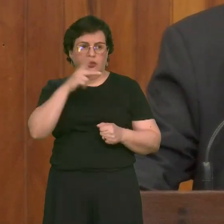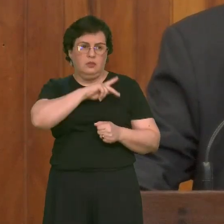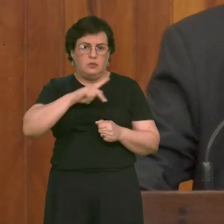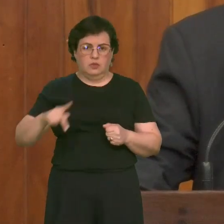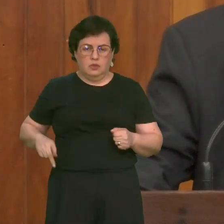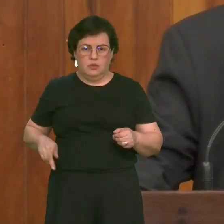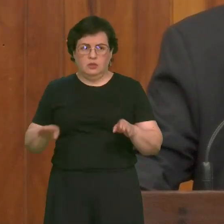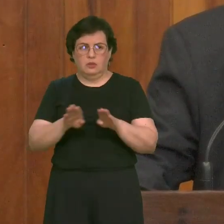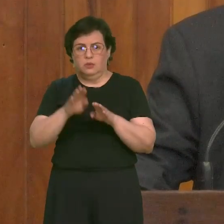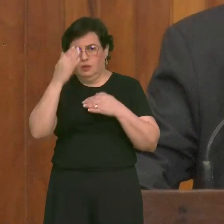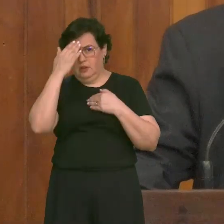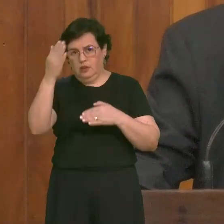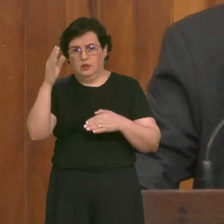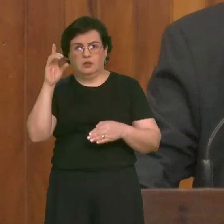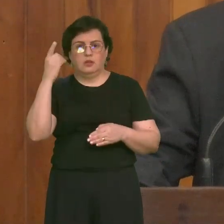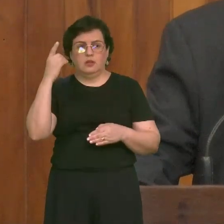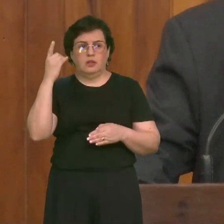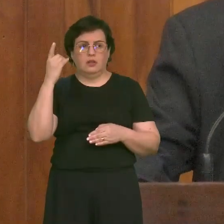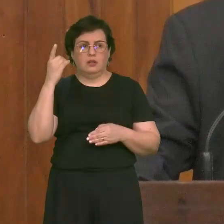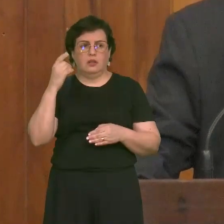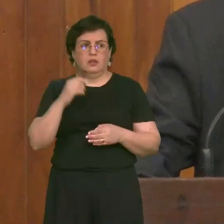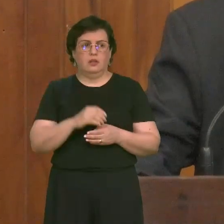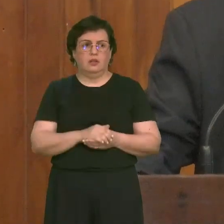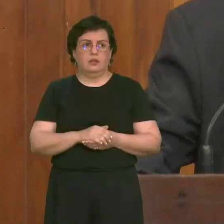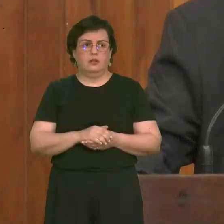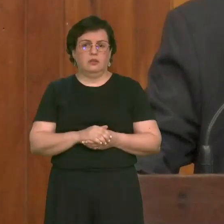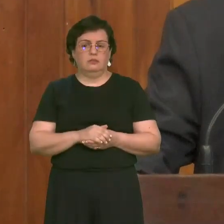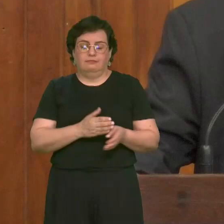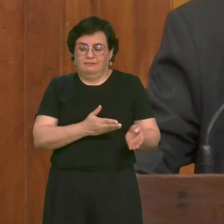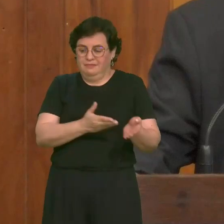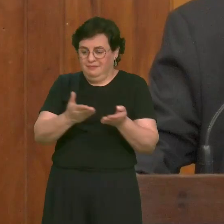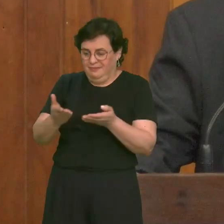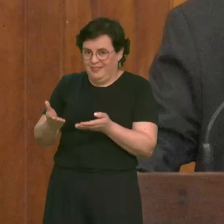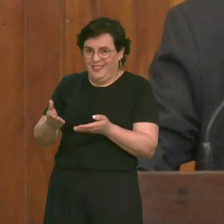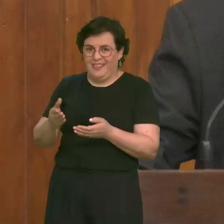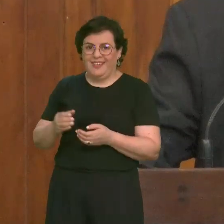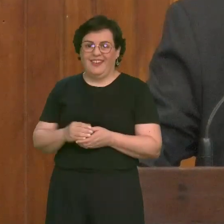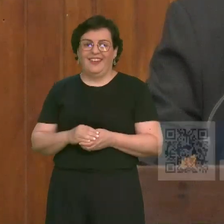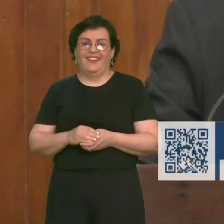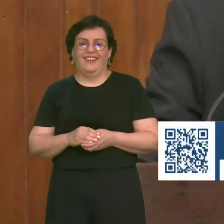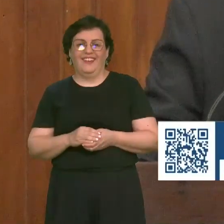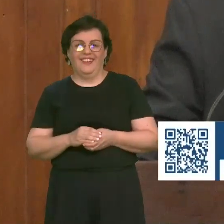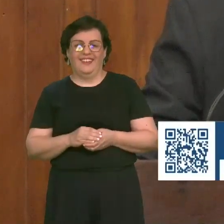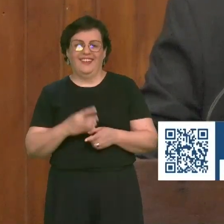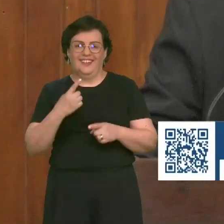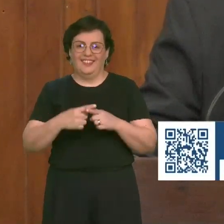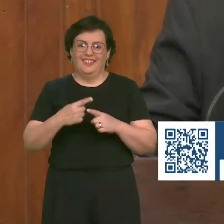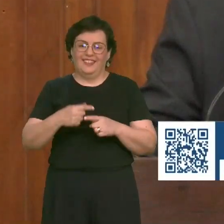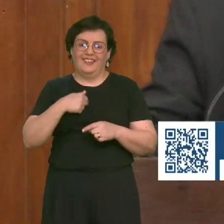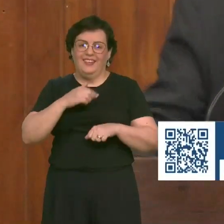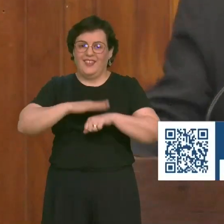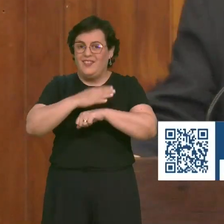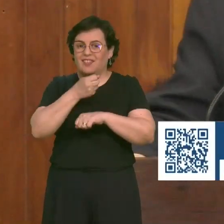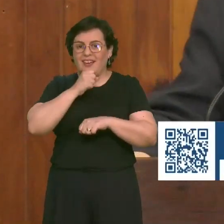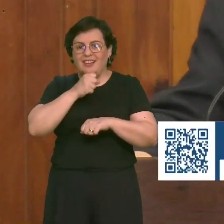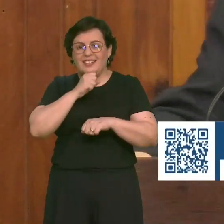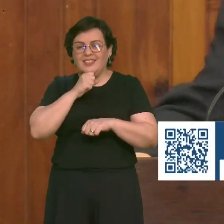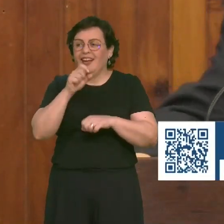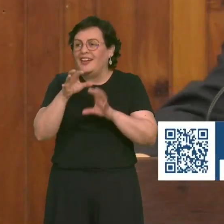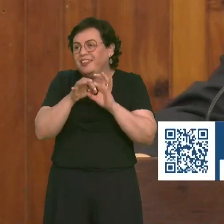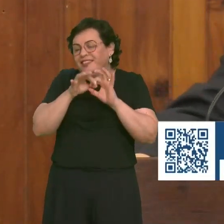agradecer o vereador Danilo é uma Outra vantagem o vereador Fast mais velhos sem ter